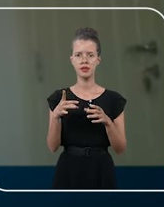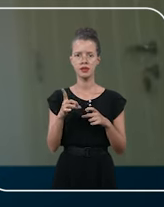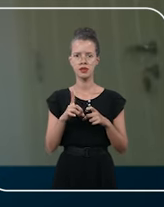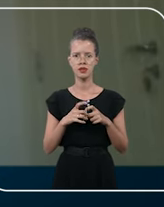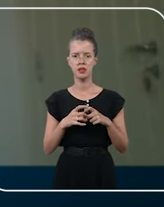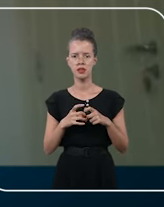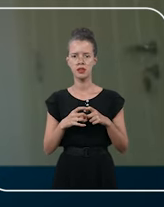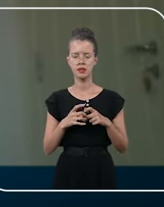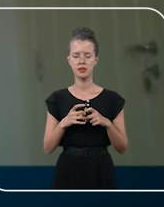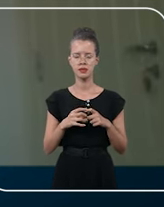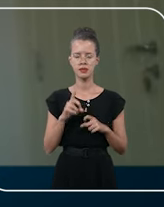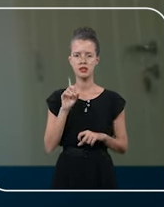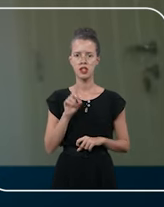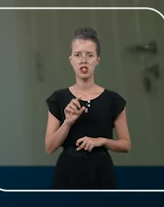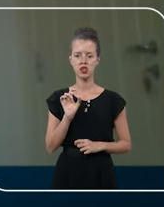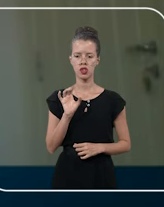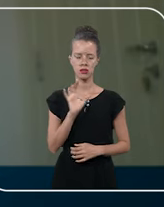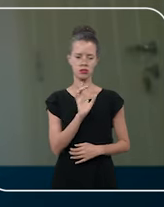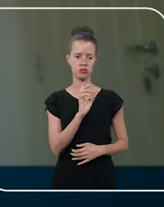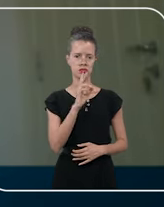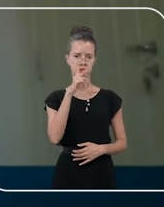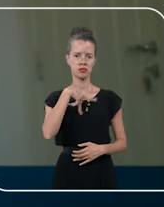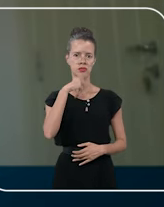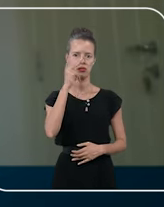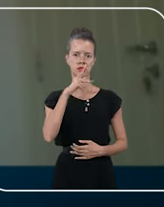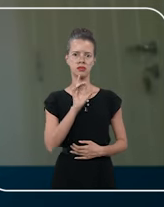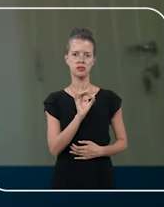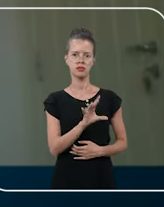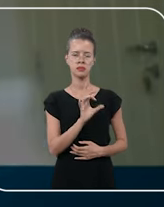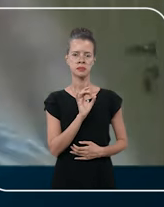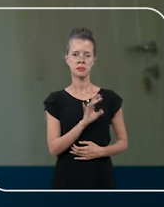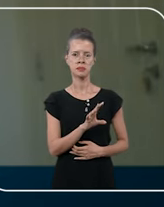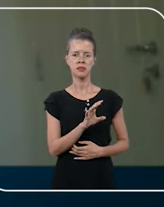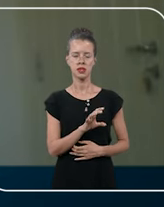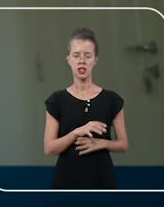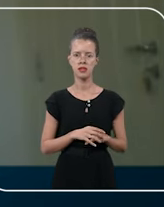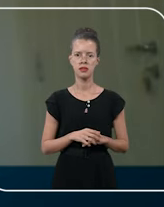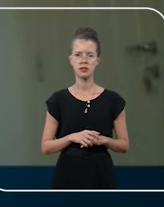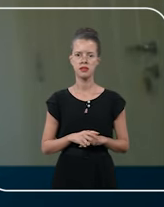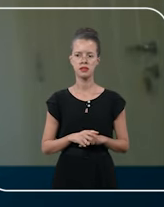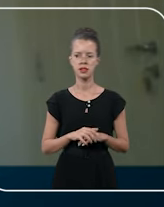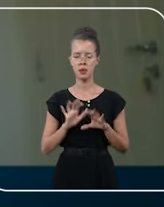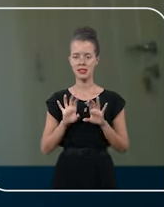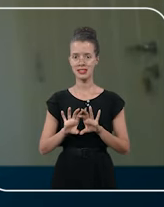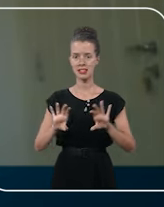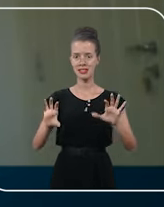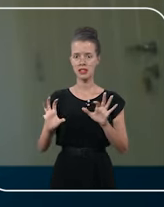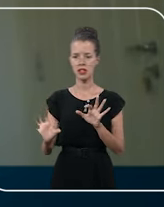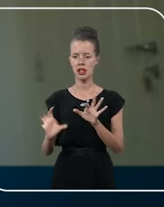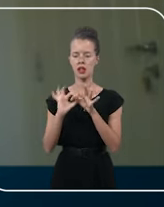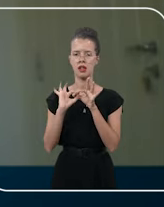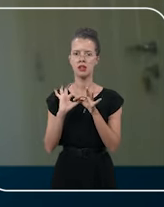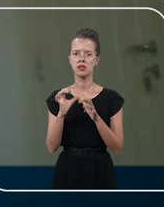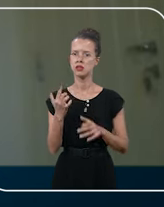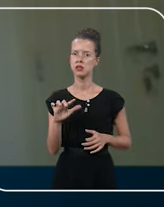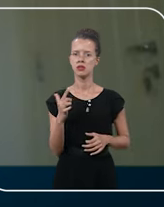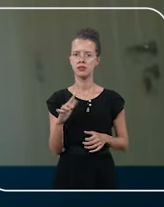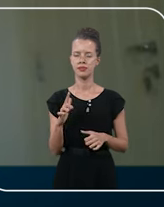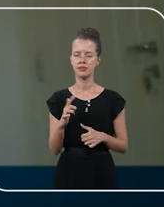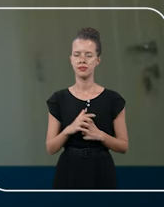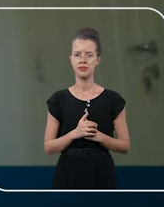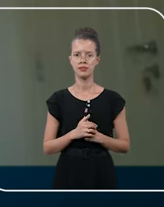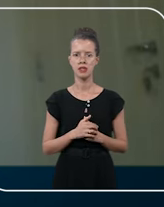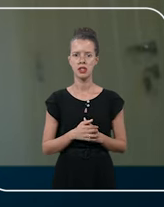de autonomia com relação ao hospital, né? Então, nós não temos ali, por exemplo, uma